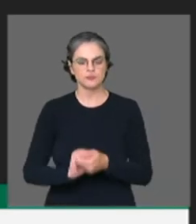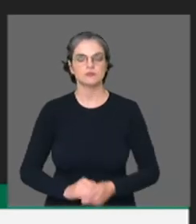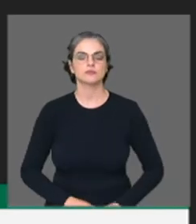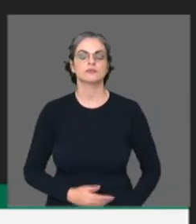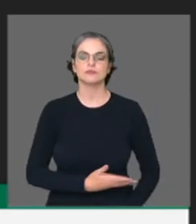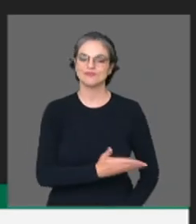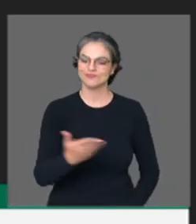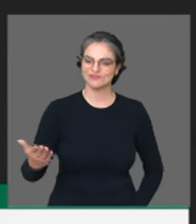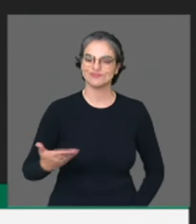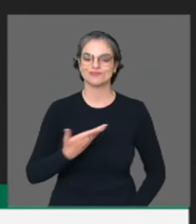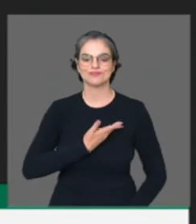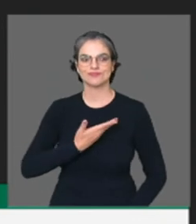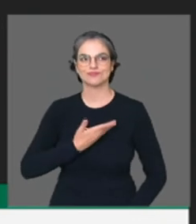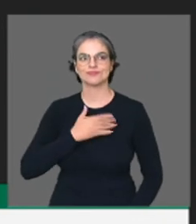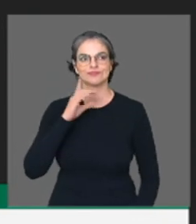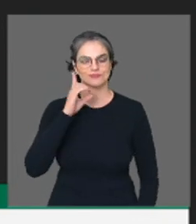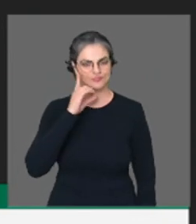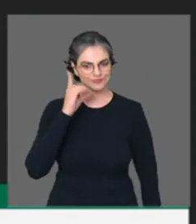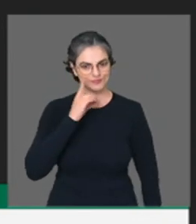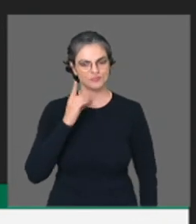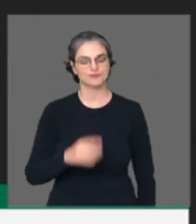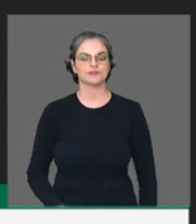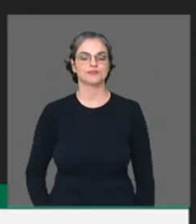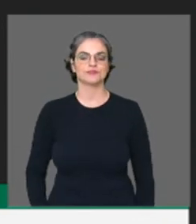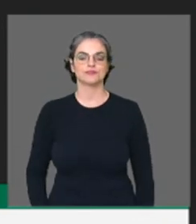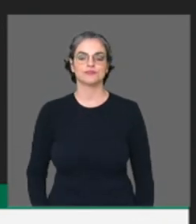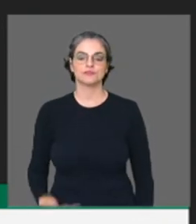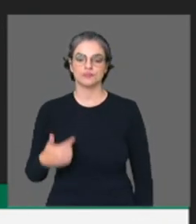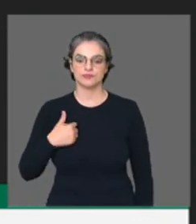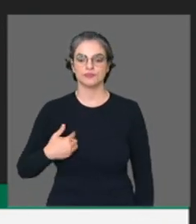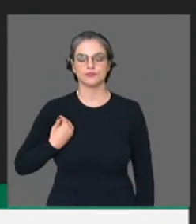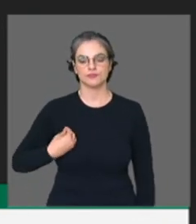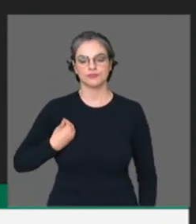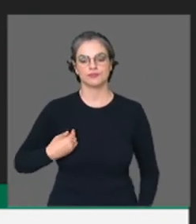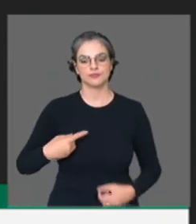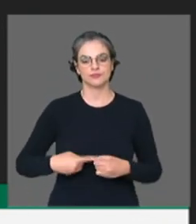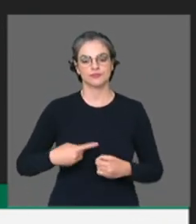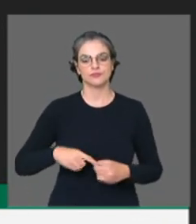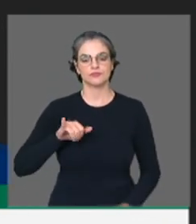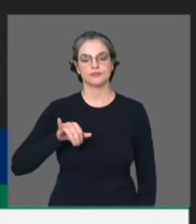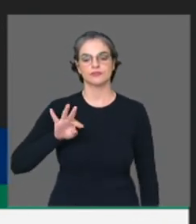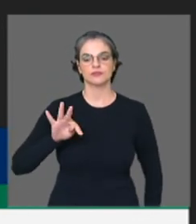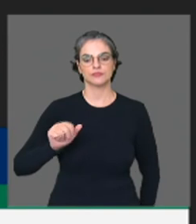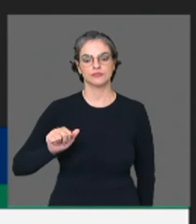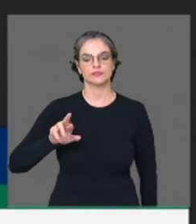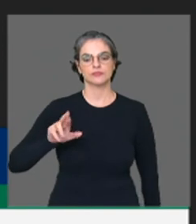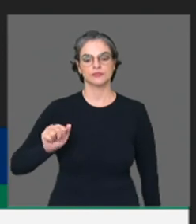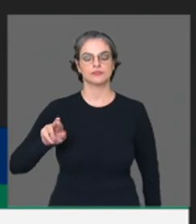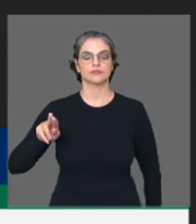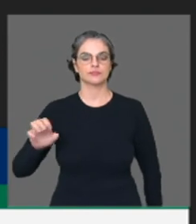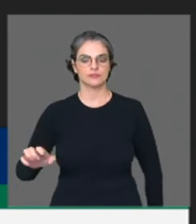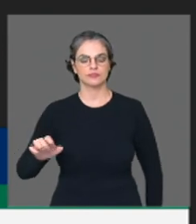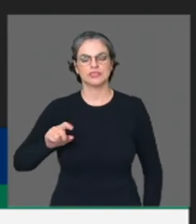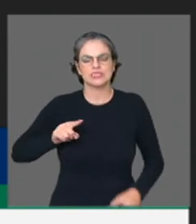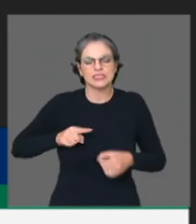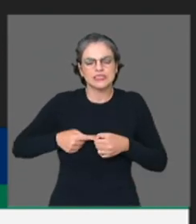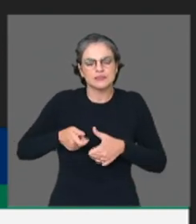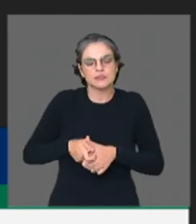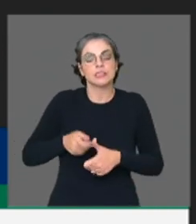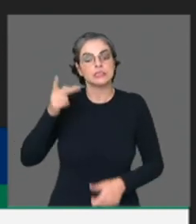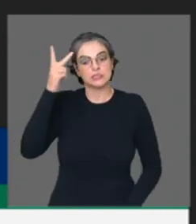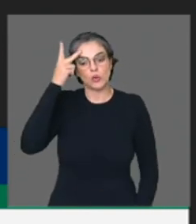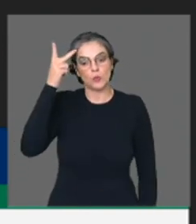nobres colegas deputados, falo aqui da cidade de Itararé, no interior do estado de São Paulo, e